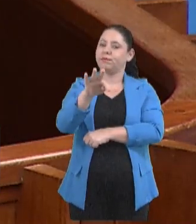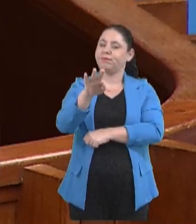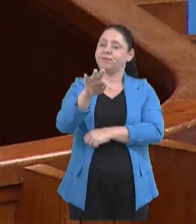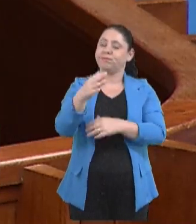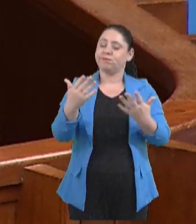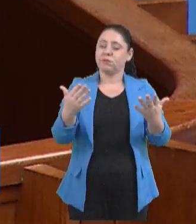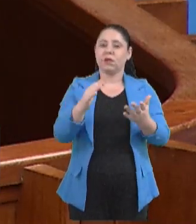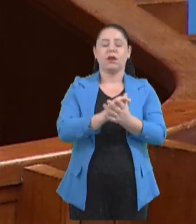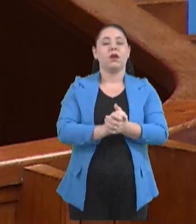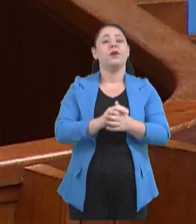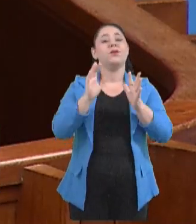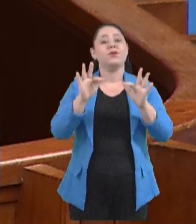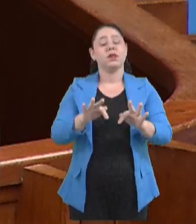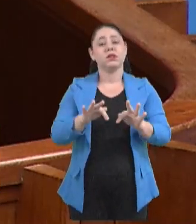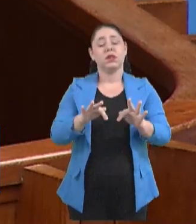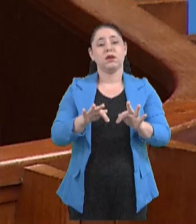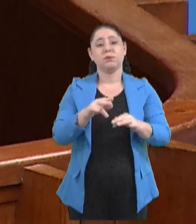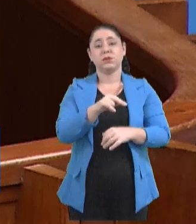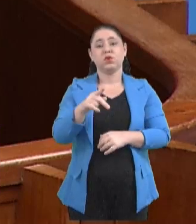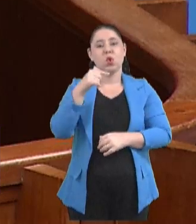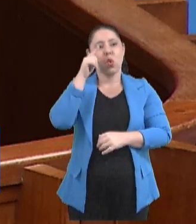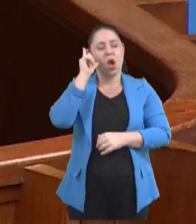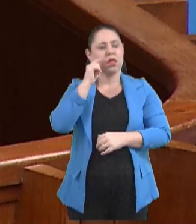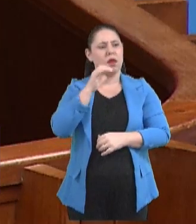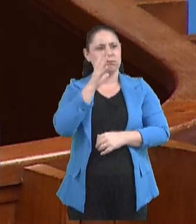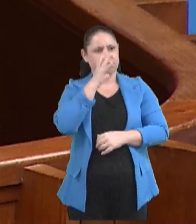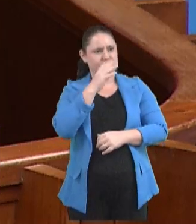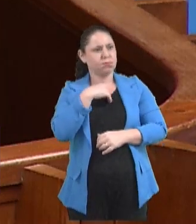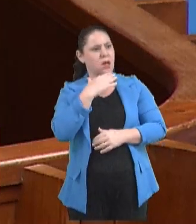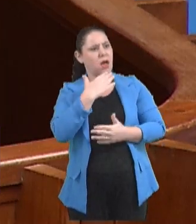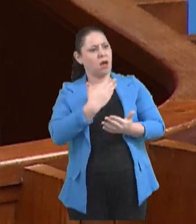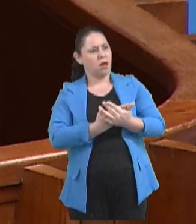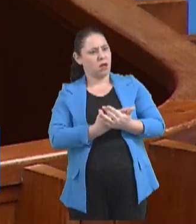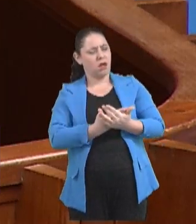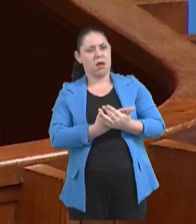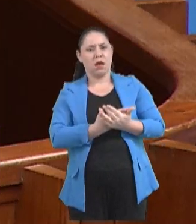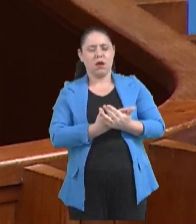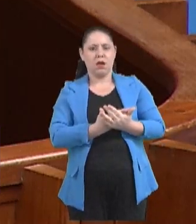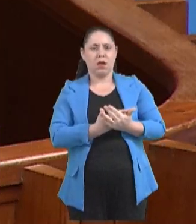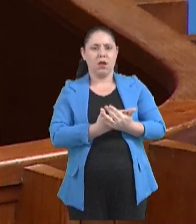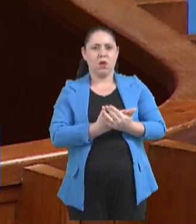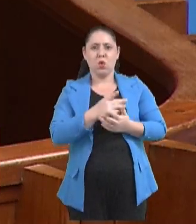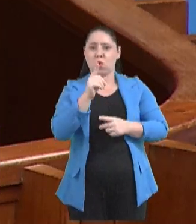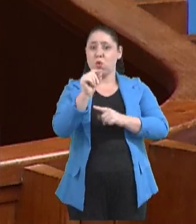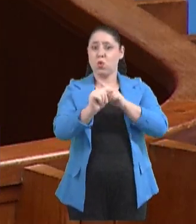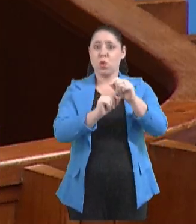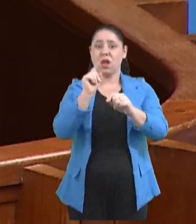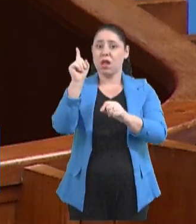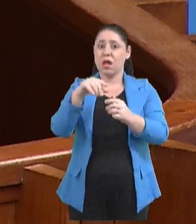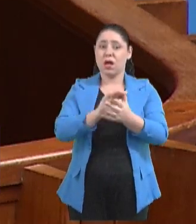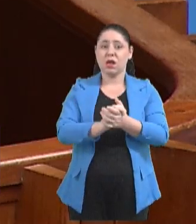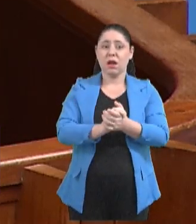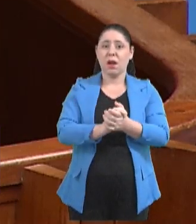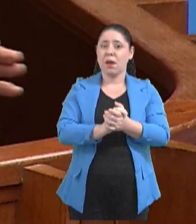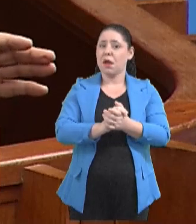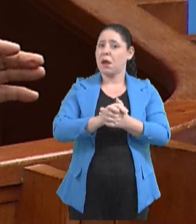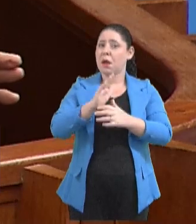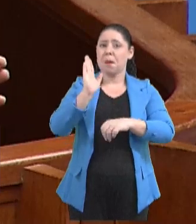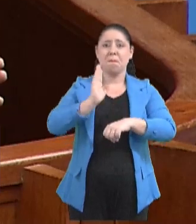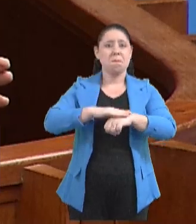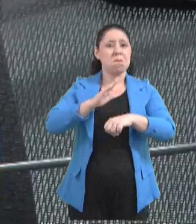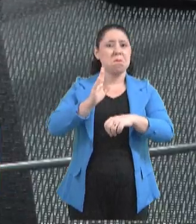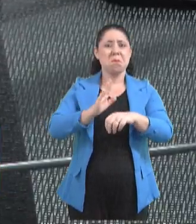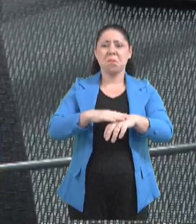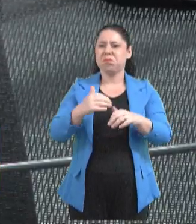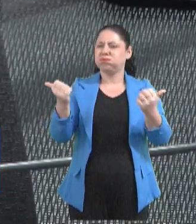concluir, senhor presidente, ontem eu achei muito interessante um escândalo dos mais